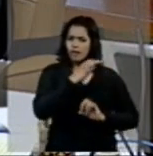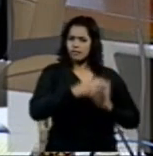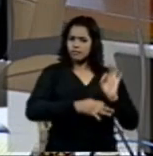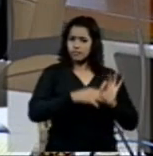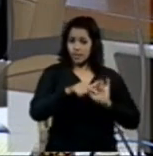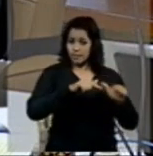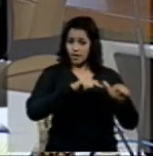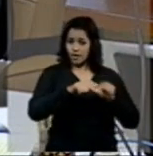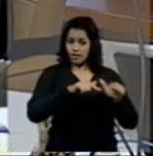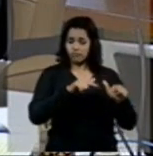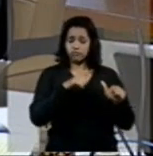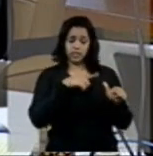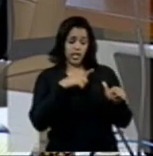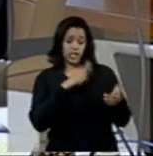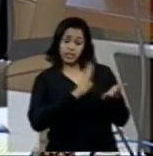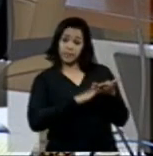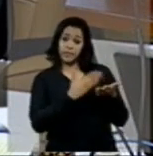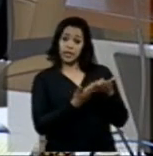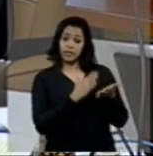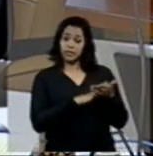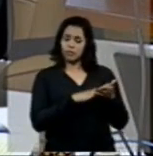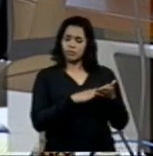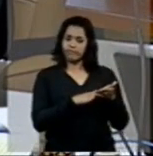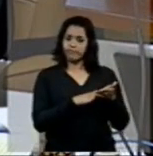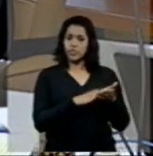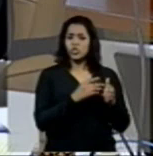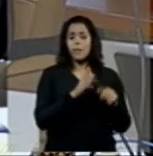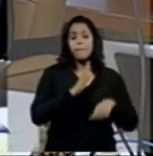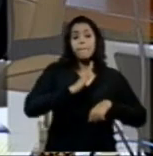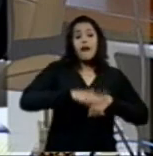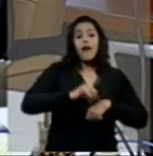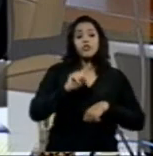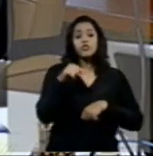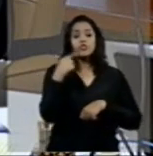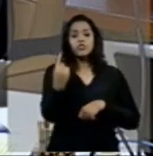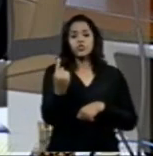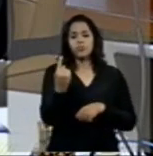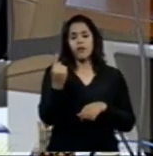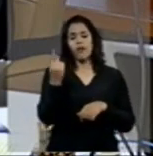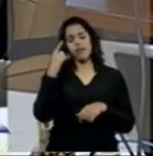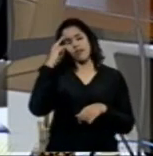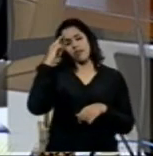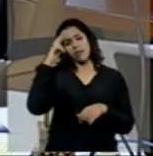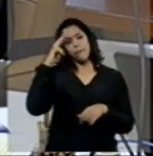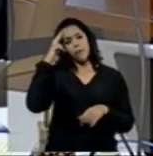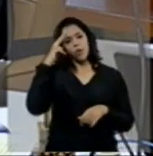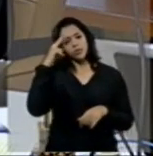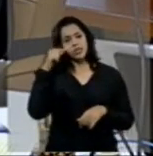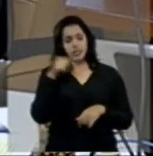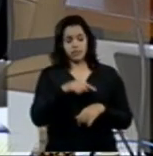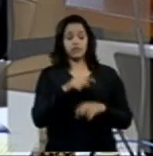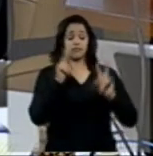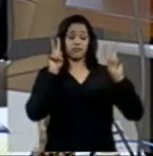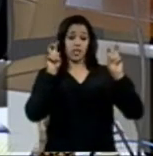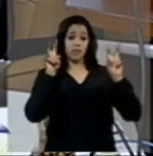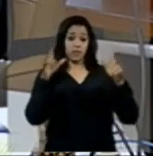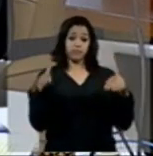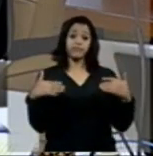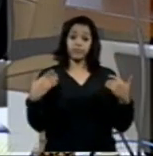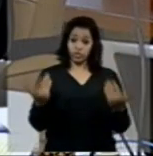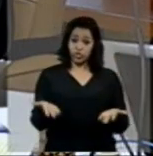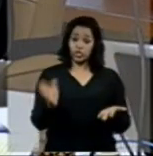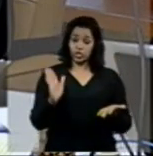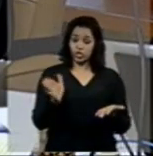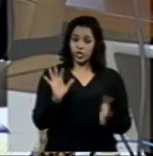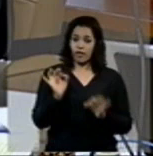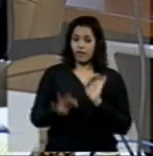a interpretação possível dentre mais de uma hipótese de compreensão sobre a matéria. Eu, assim fazê-lo,